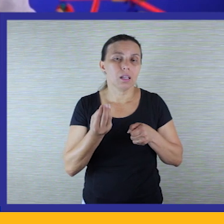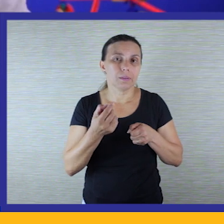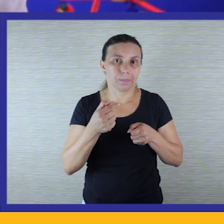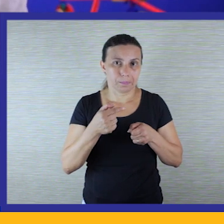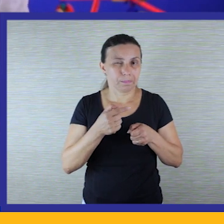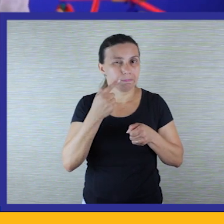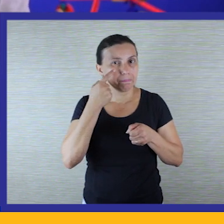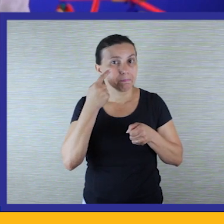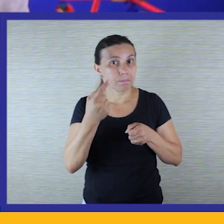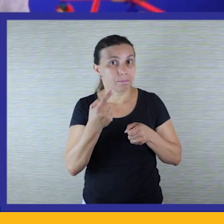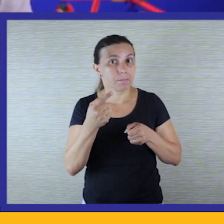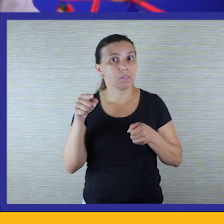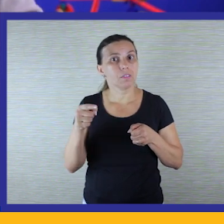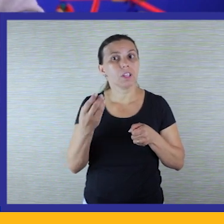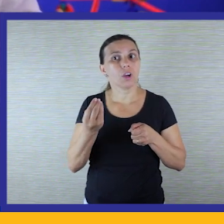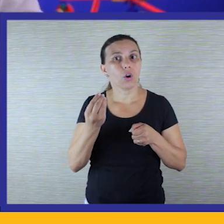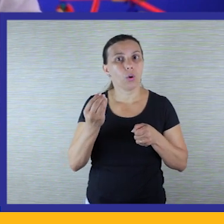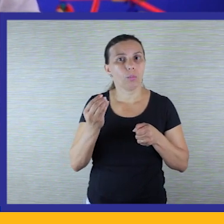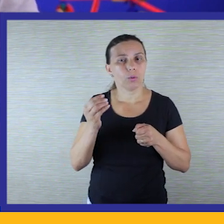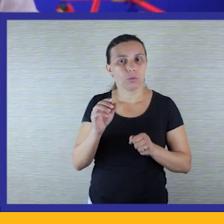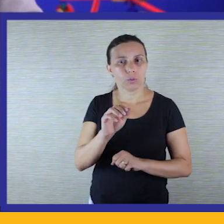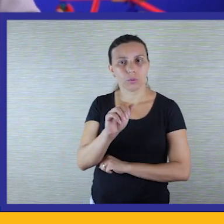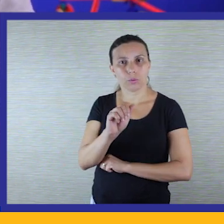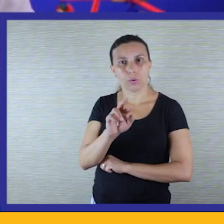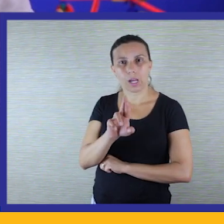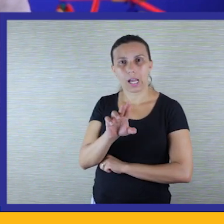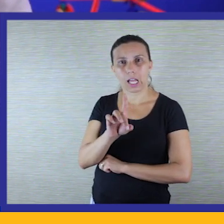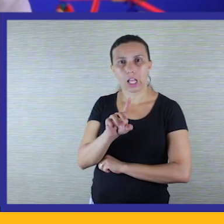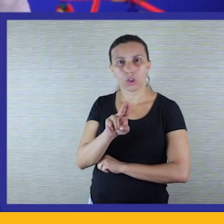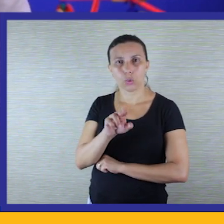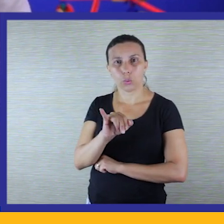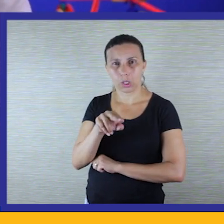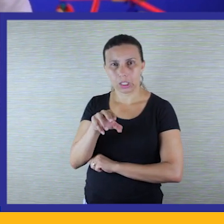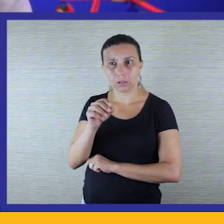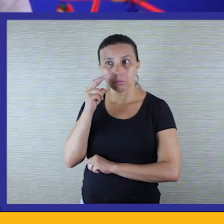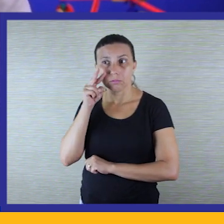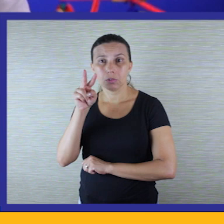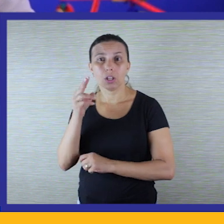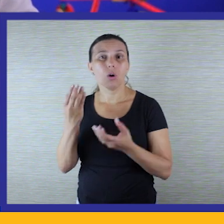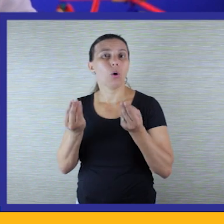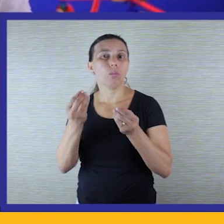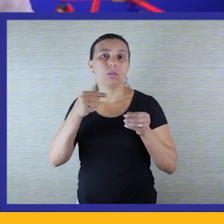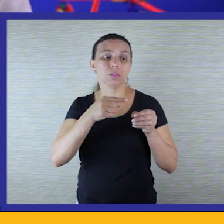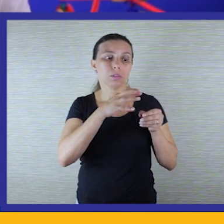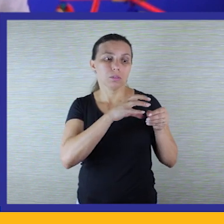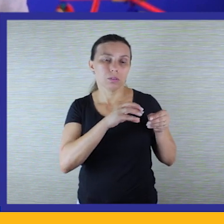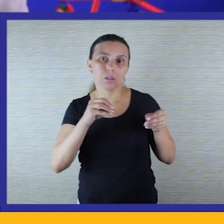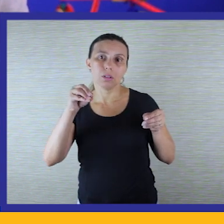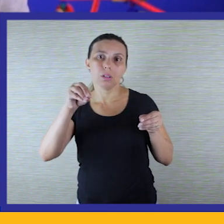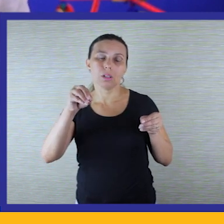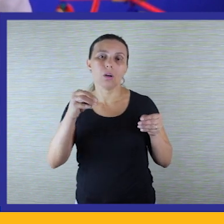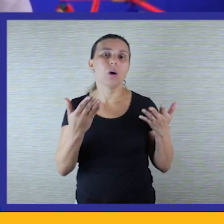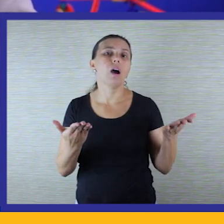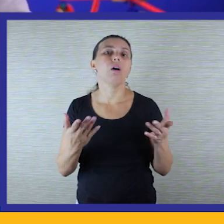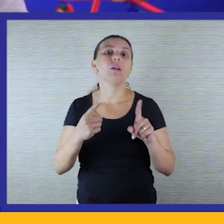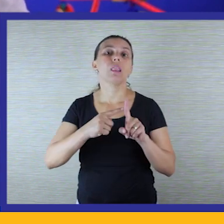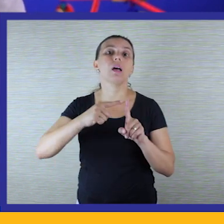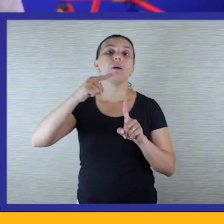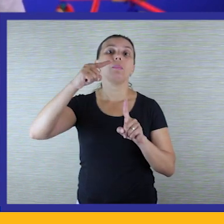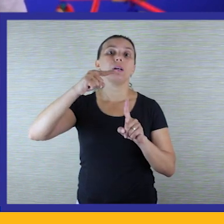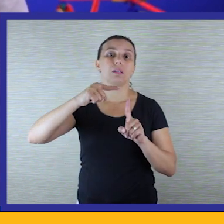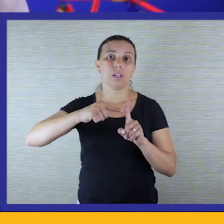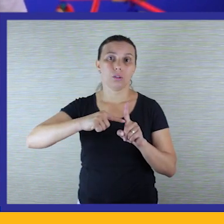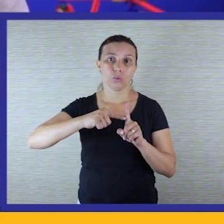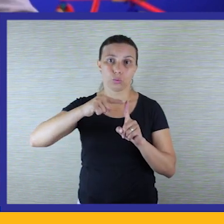analógicas para ler essa tensão e, a partir dela, calcular a temperatura. Além do sensor de temperatura,